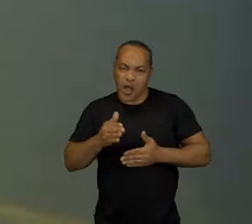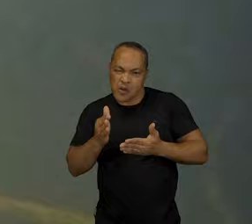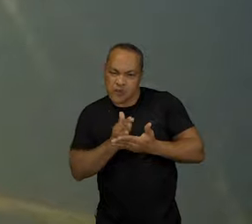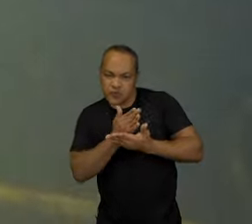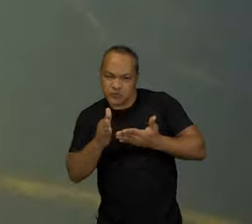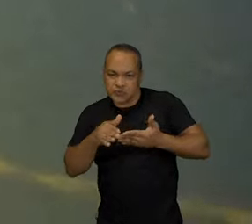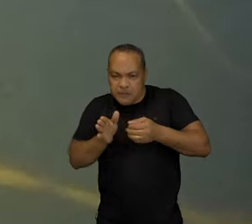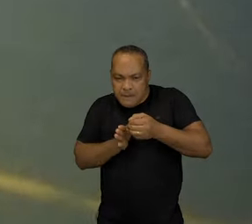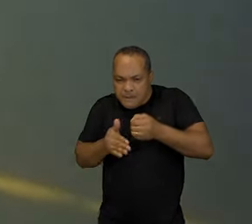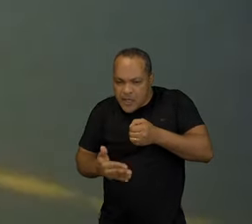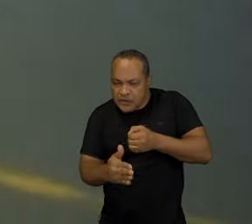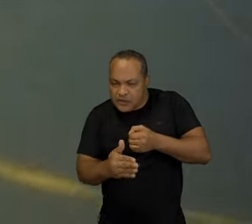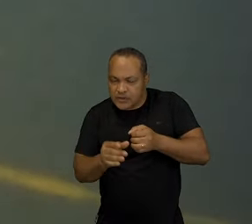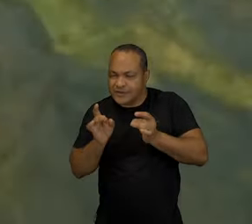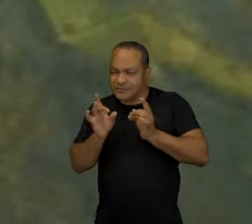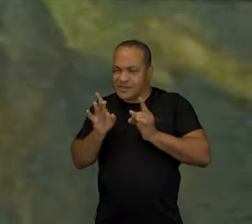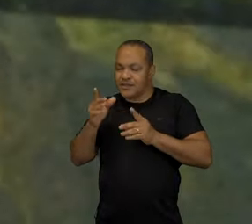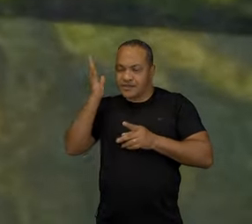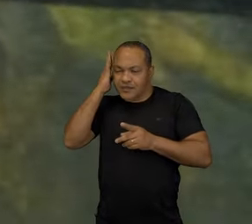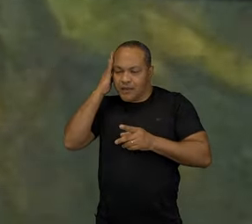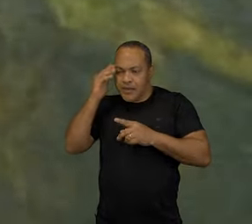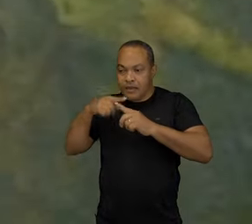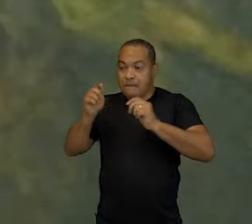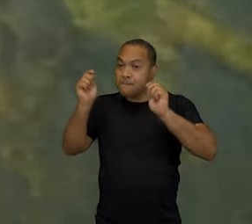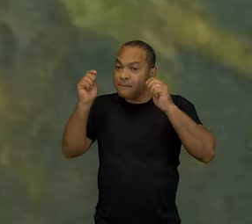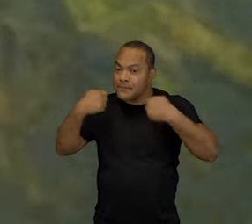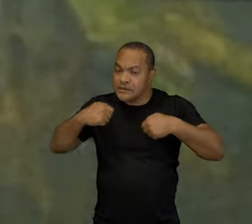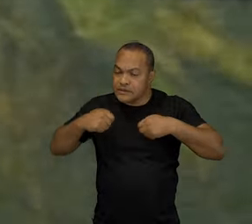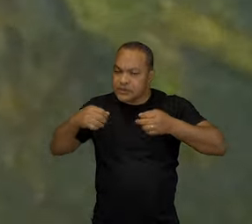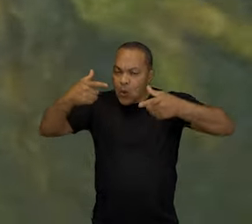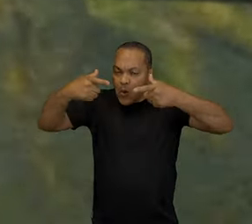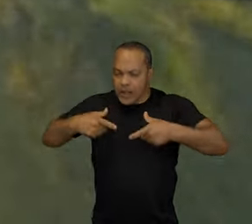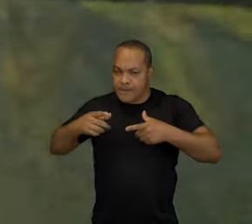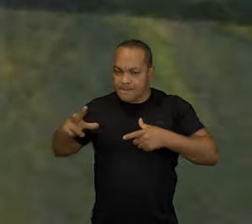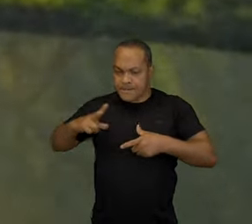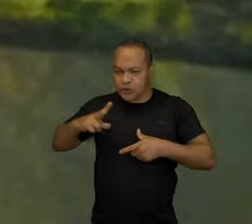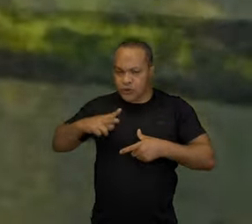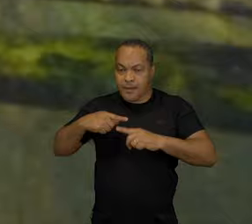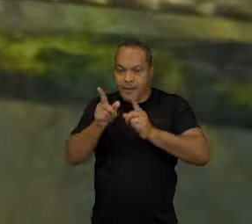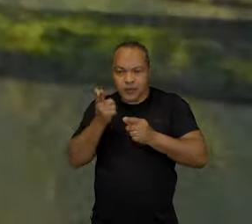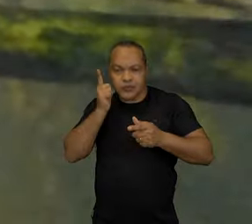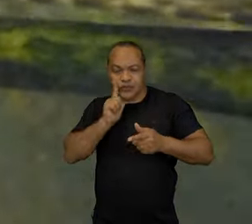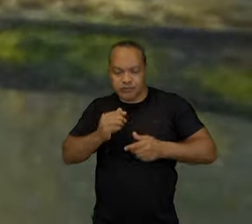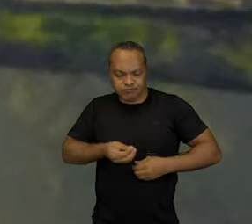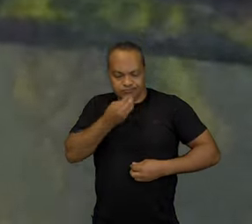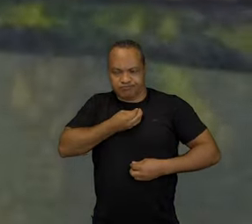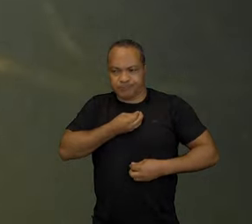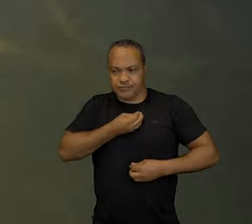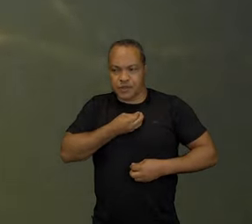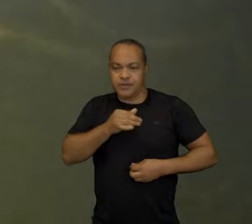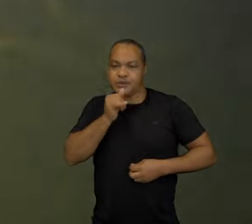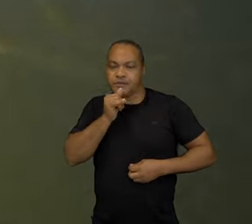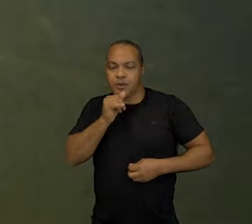Algumas espécies são especialistas e requerem condições ambientais específicas para sua sobrevivência,